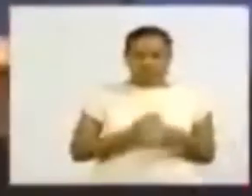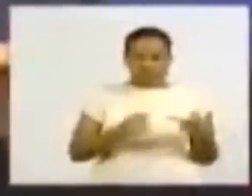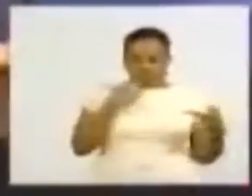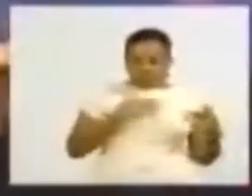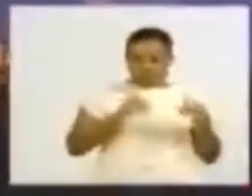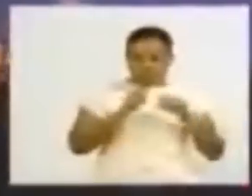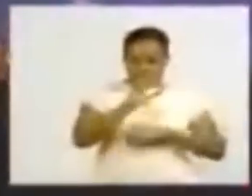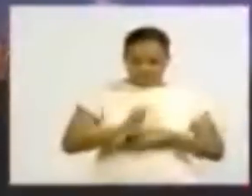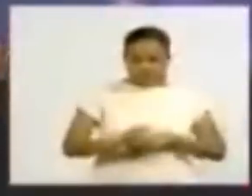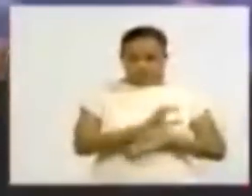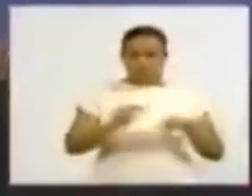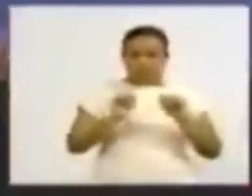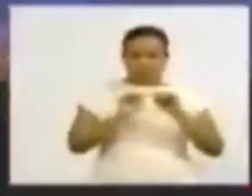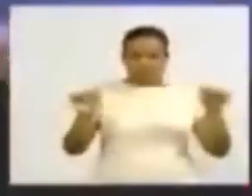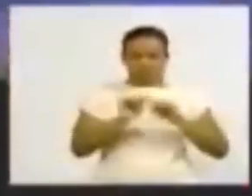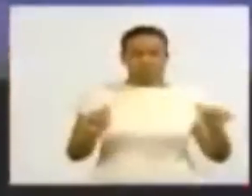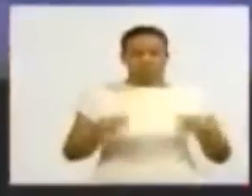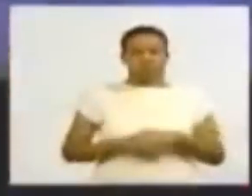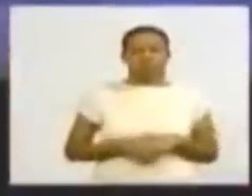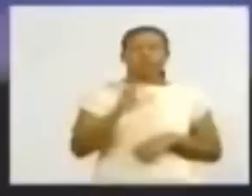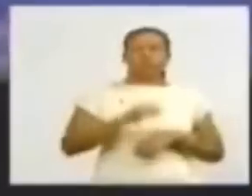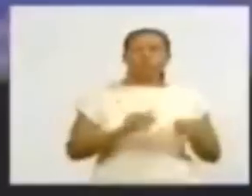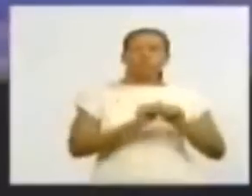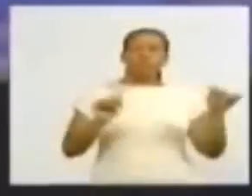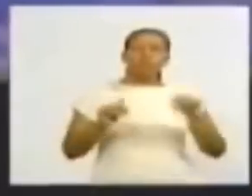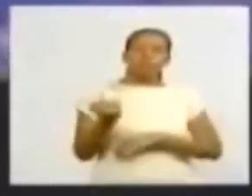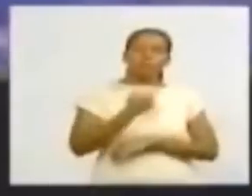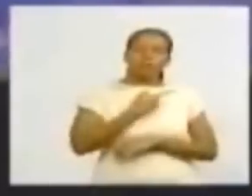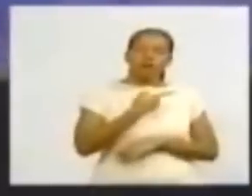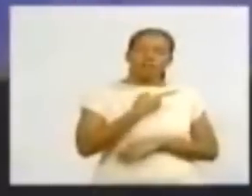Evangelho. O anúncio do Evangelho não é para nos proibir de nada.